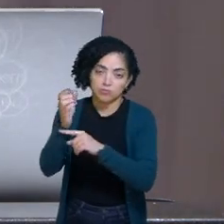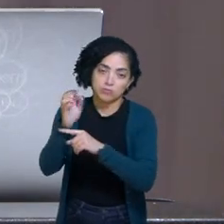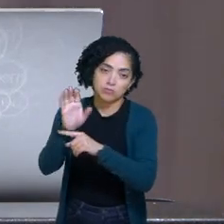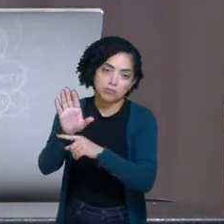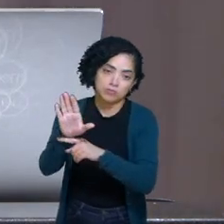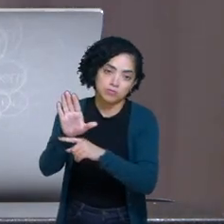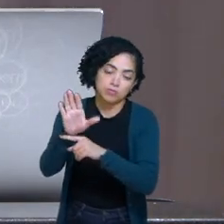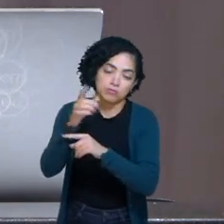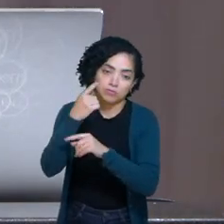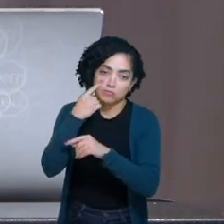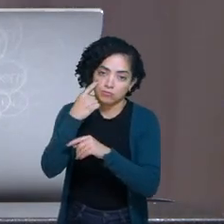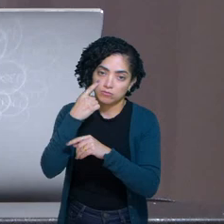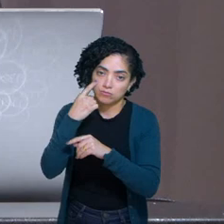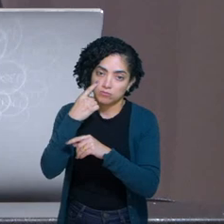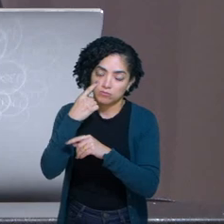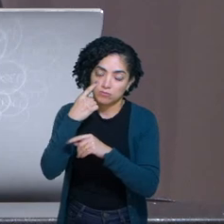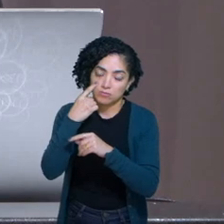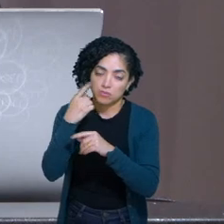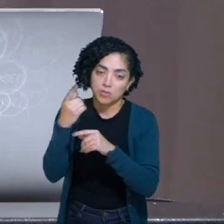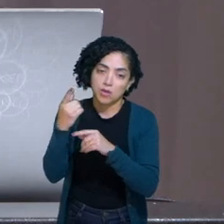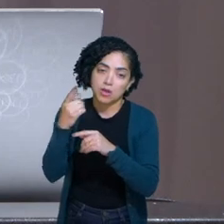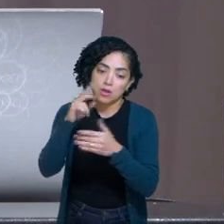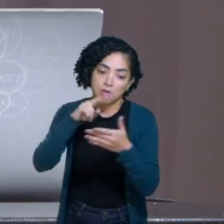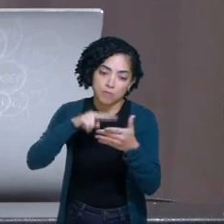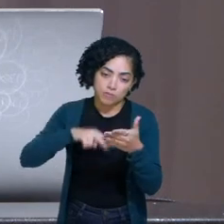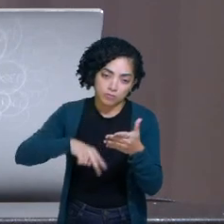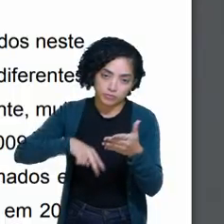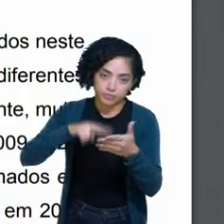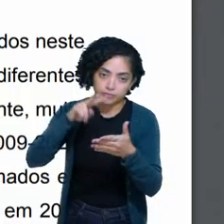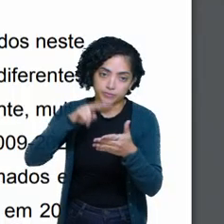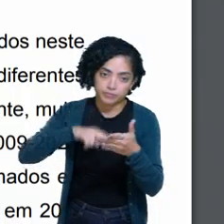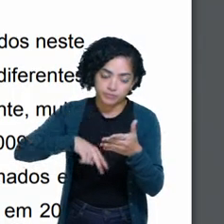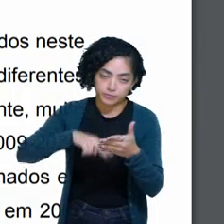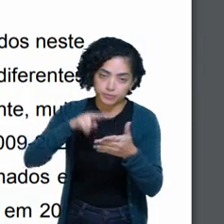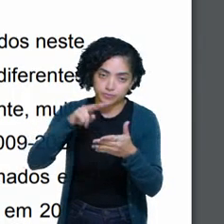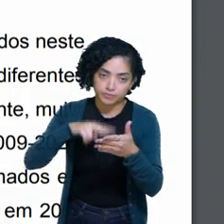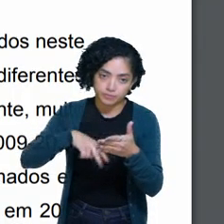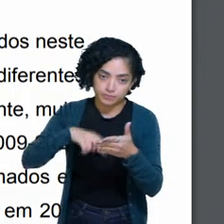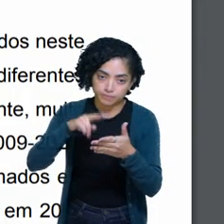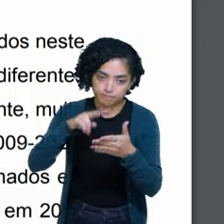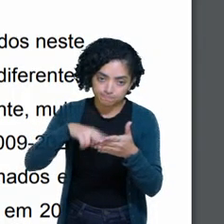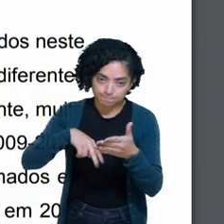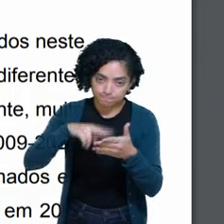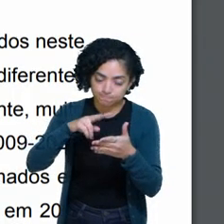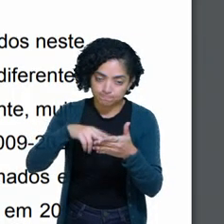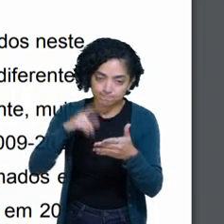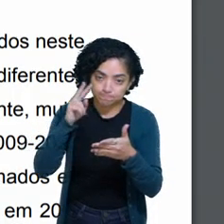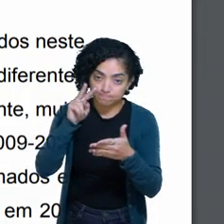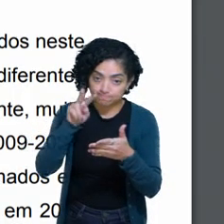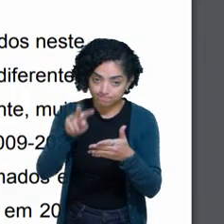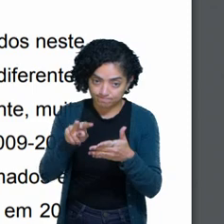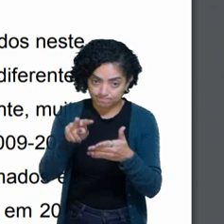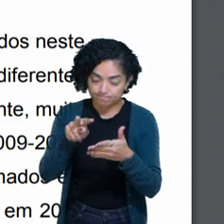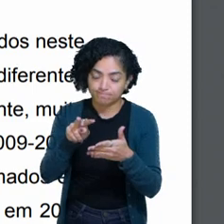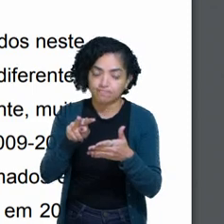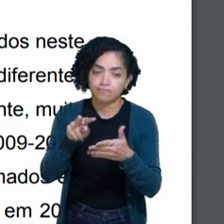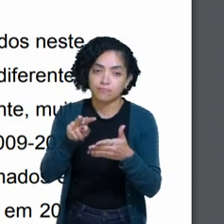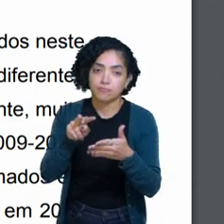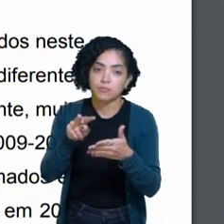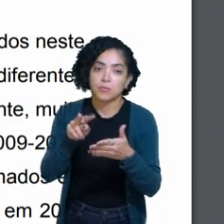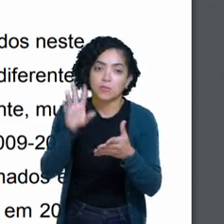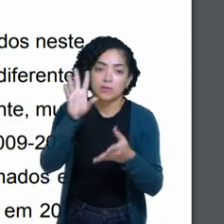isto acompanhem a leitura porque é melhor visualizar e não só escutar dessas